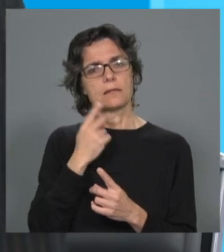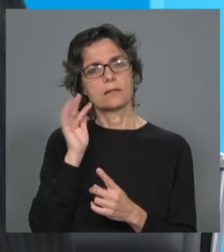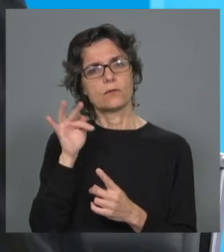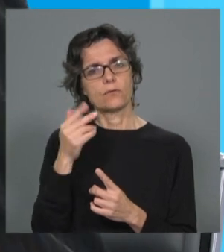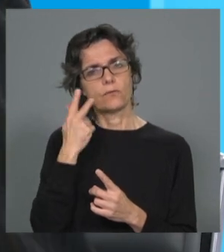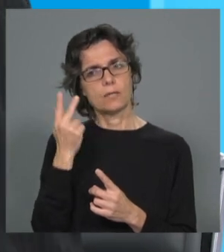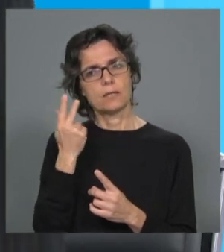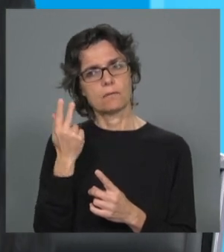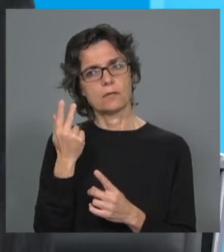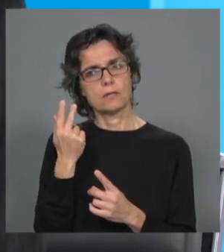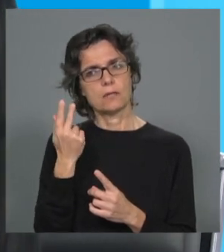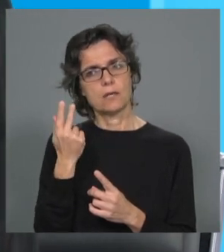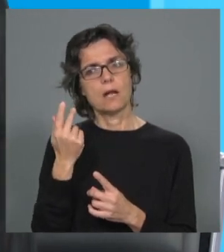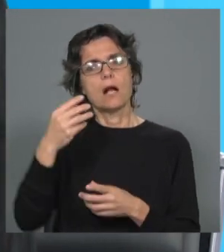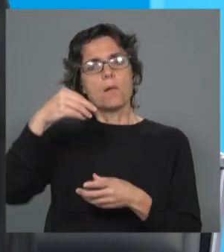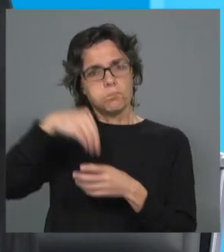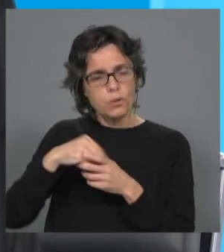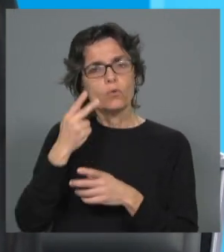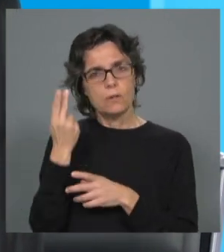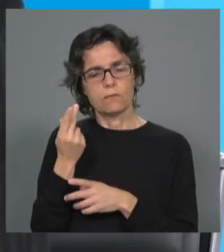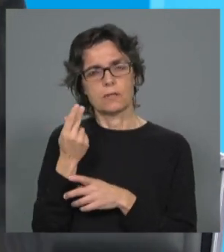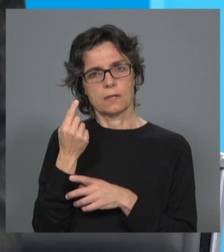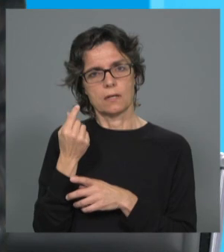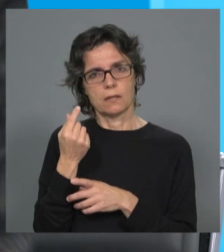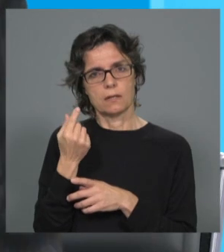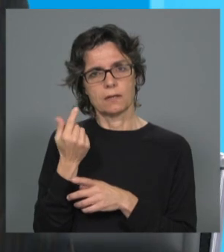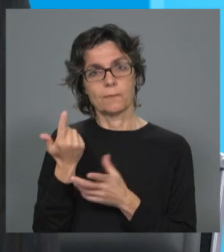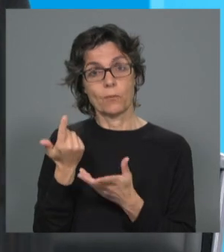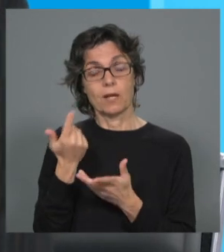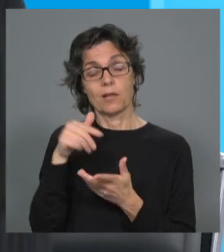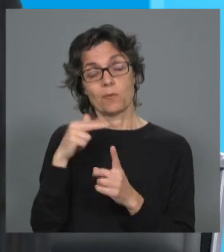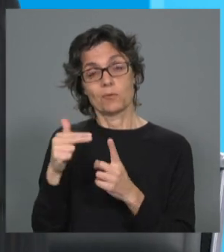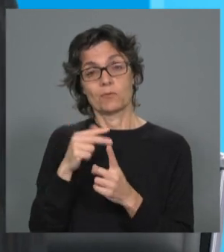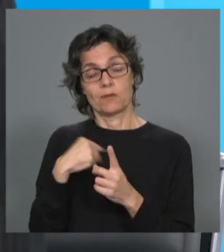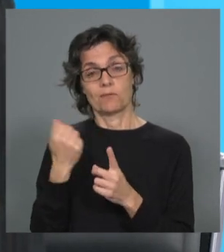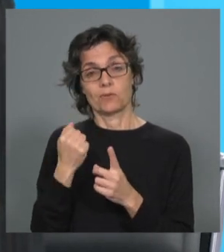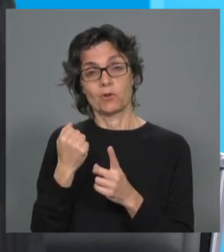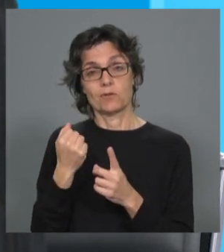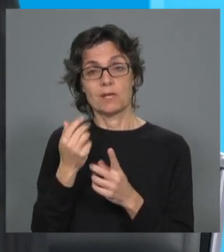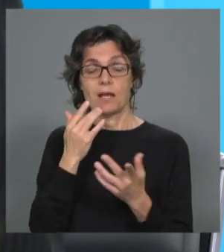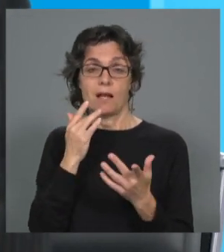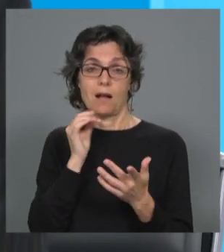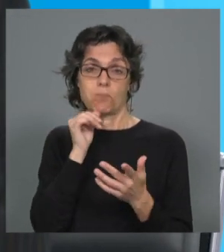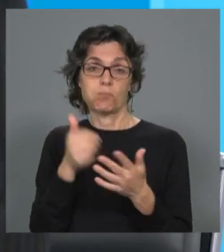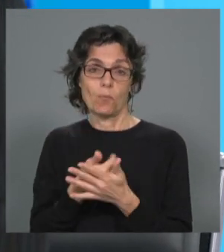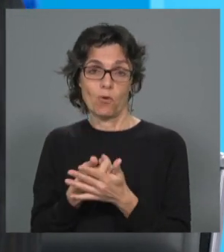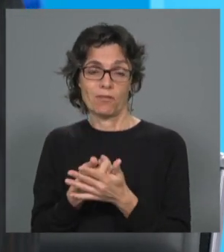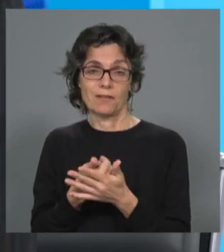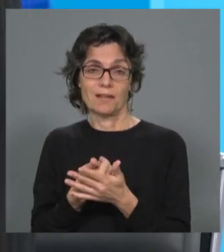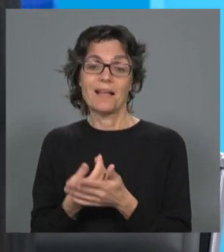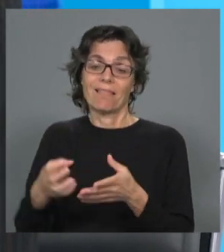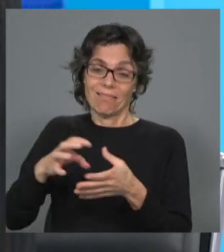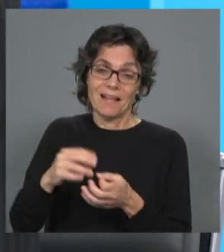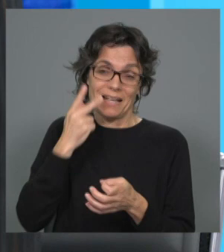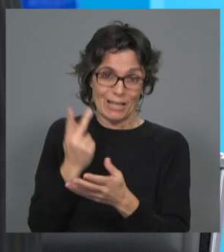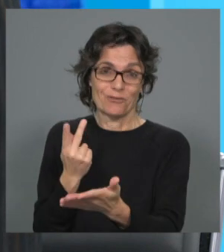própria forma de olhar para a vida e de olhar para o que é a morte. Às vezes é difícil e traz